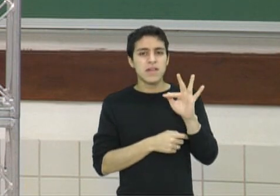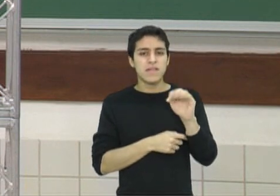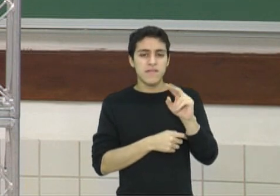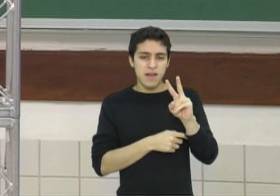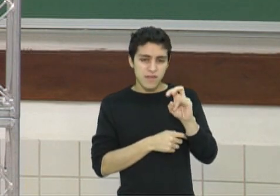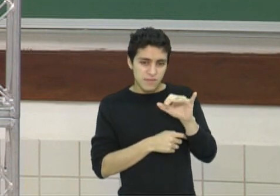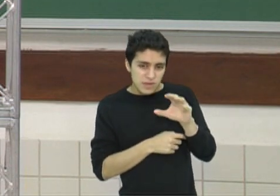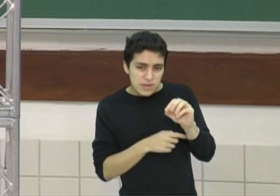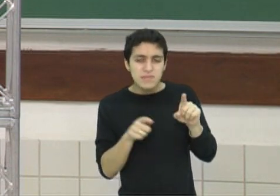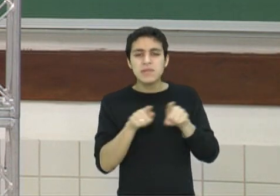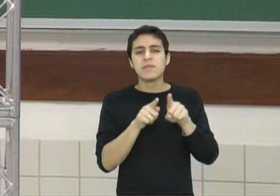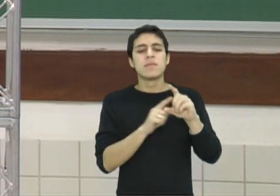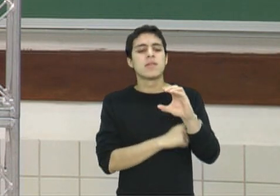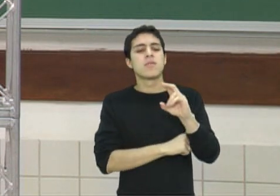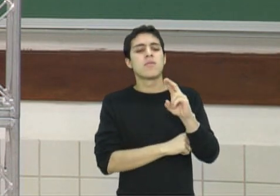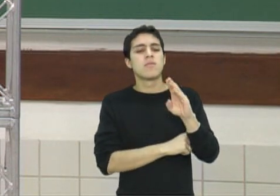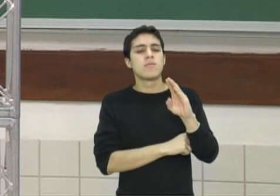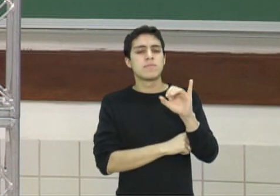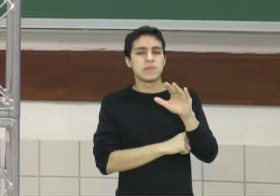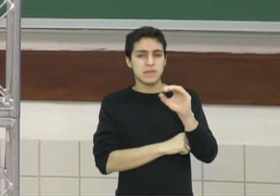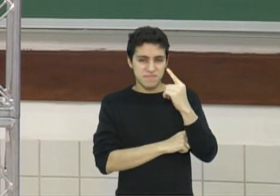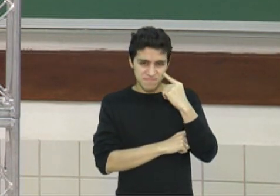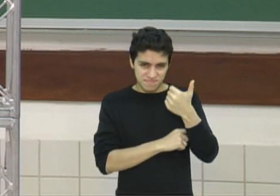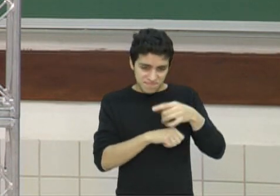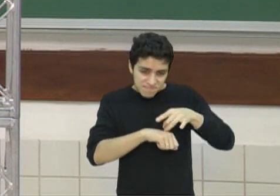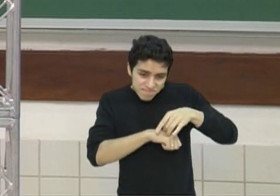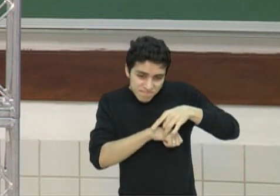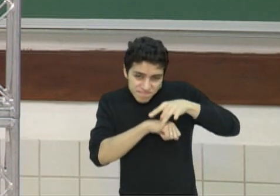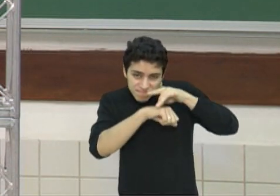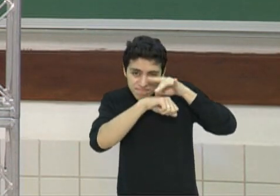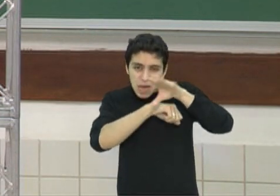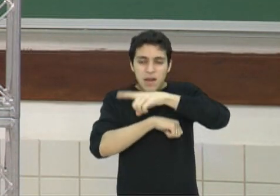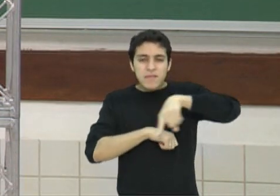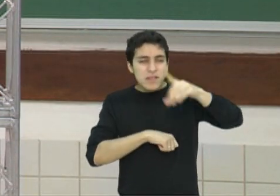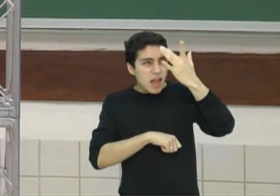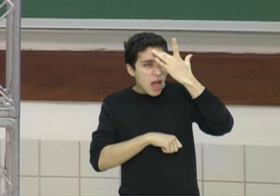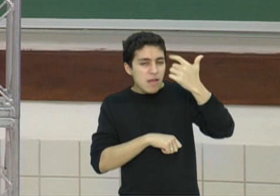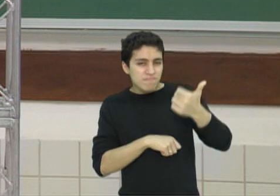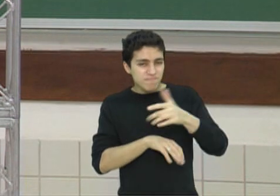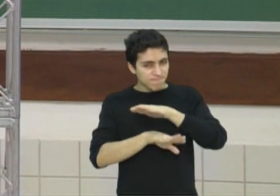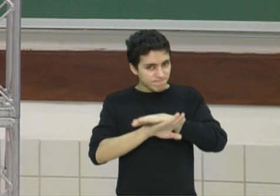fauvismo e cubismo. Macete, guarde isso que vai ajudar muito